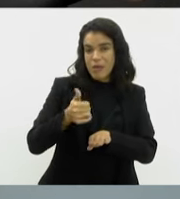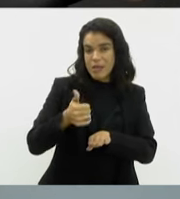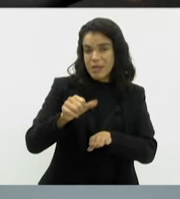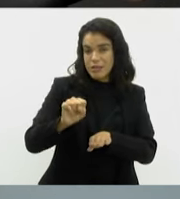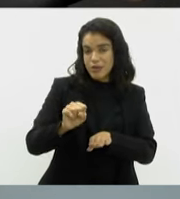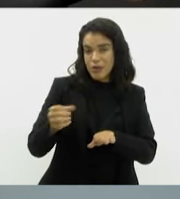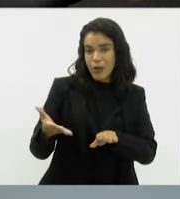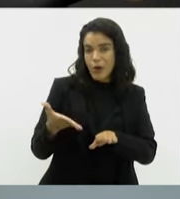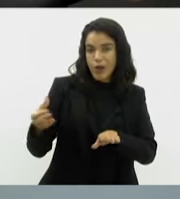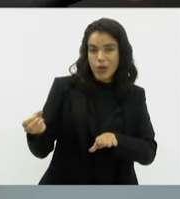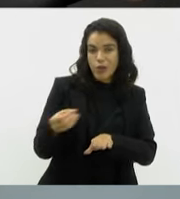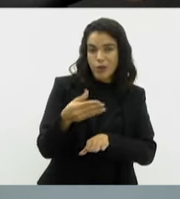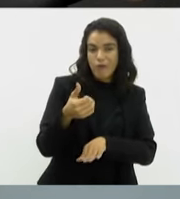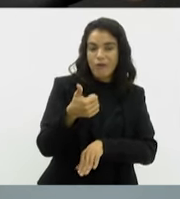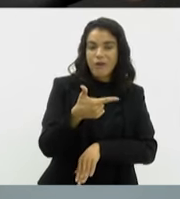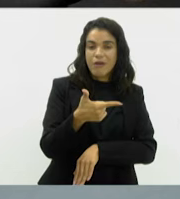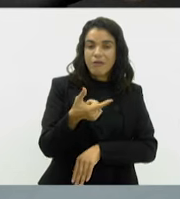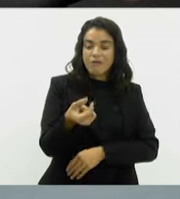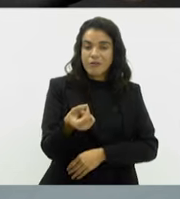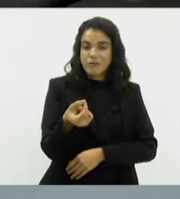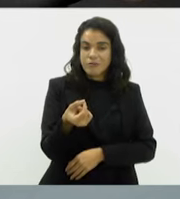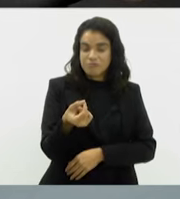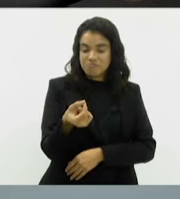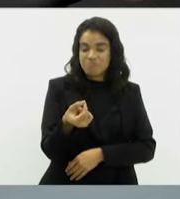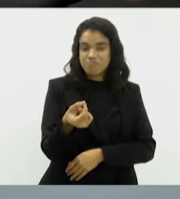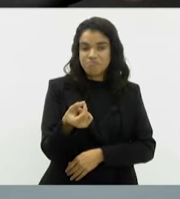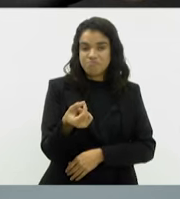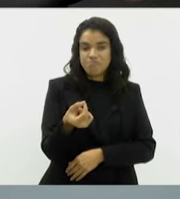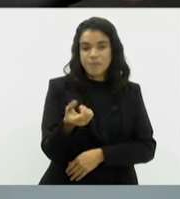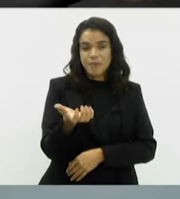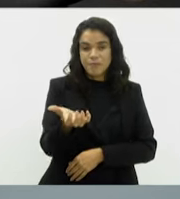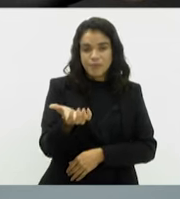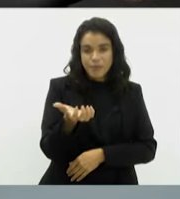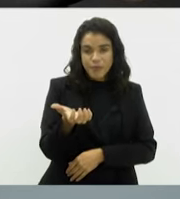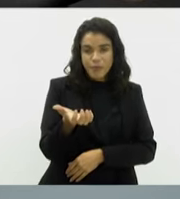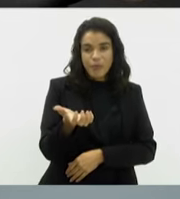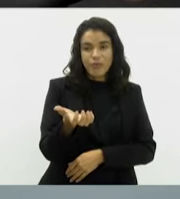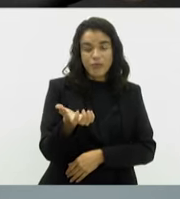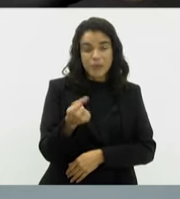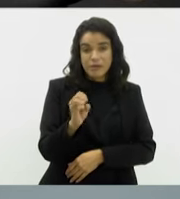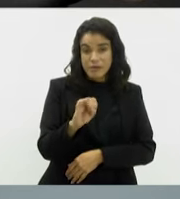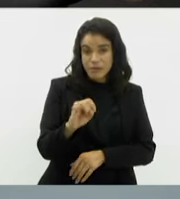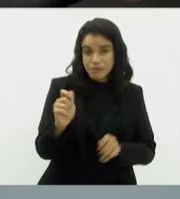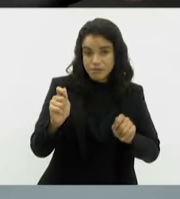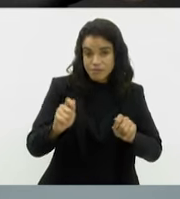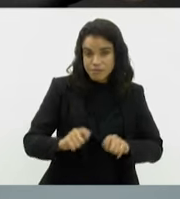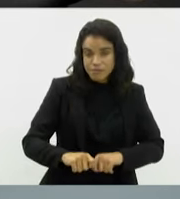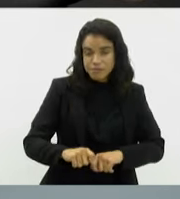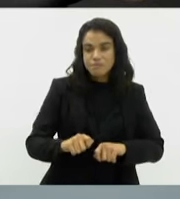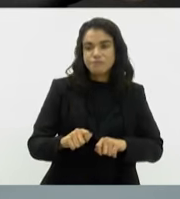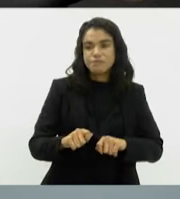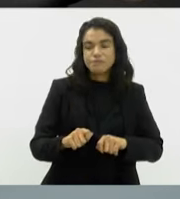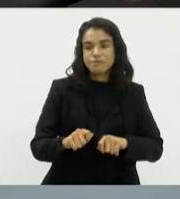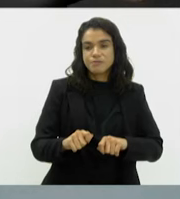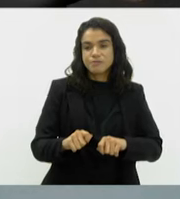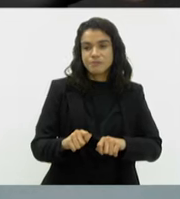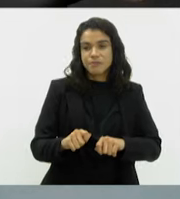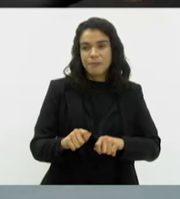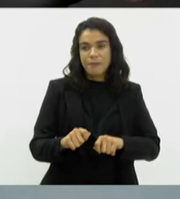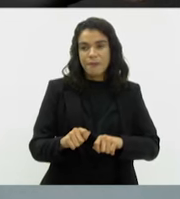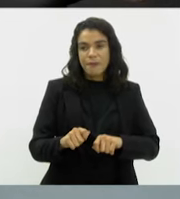20. Então, o que eu queria, de Vossa Excelência, se fosse possível, em vez